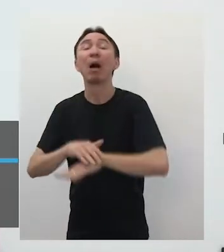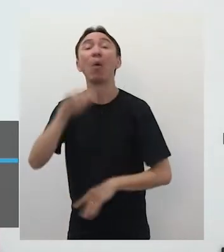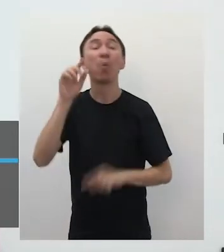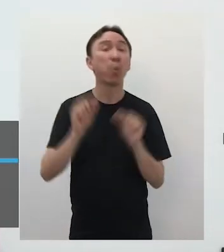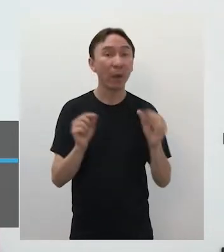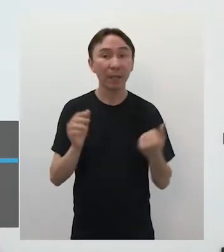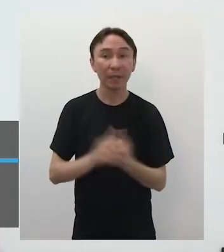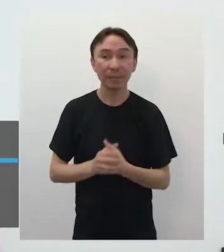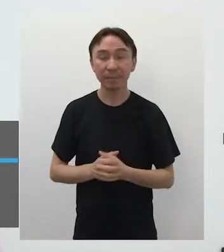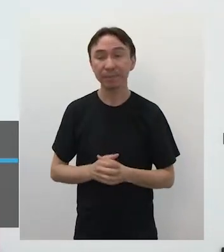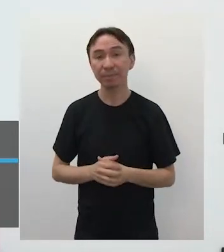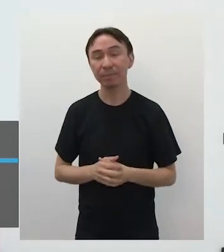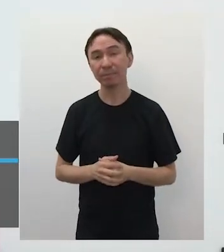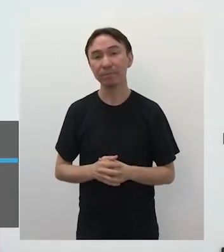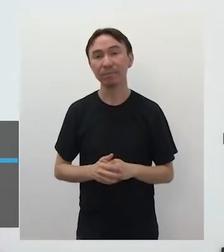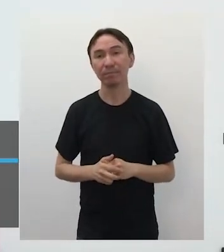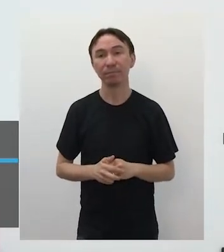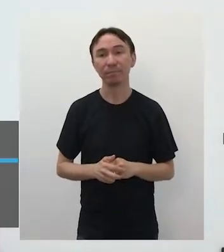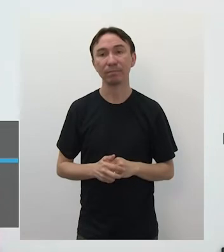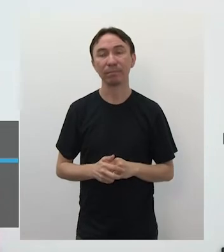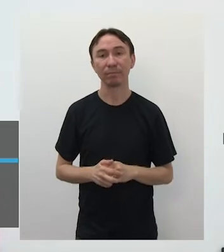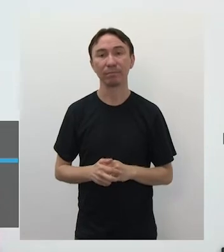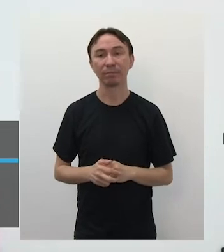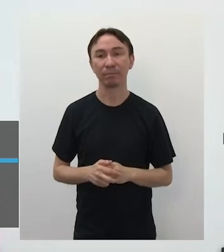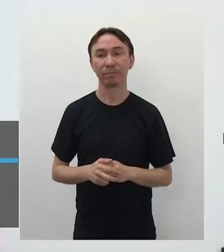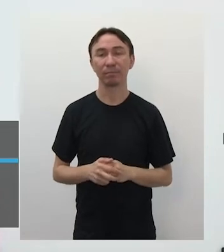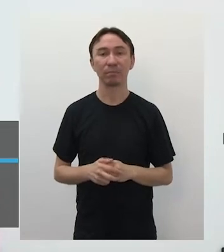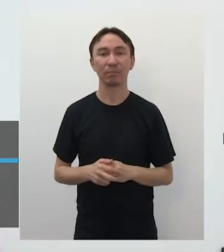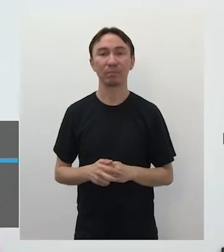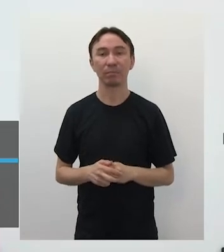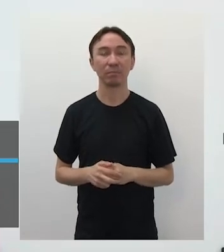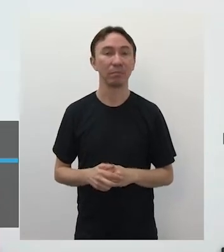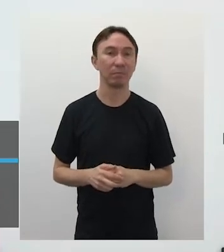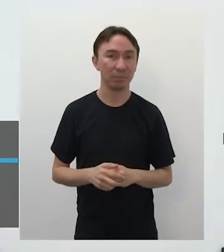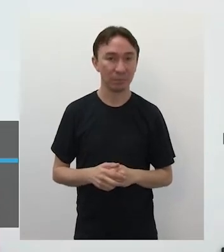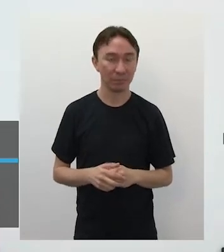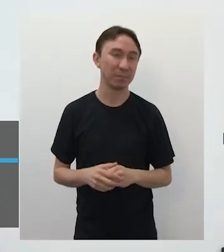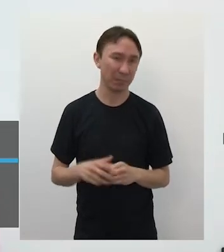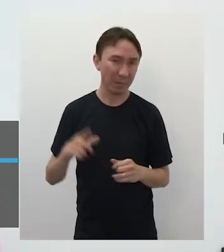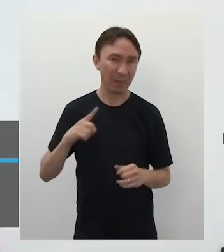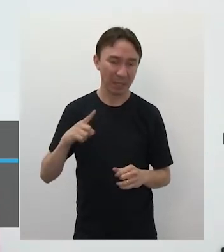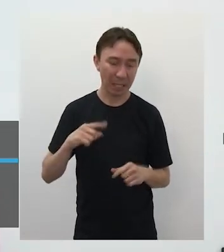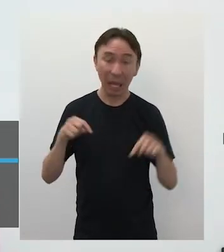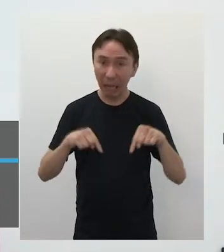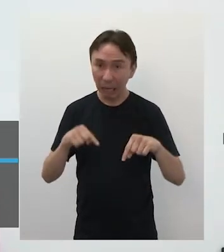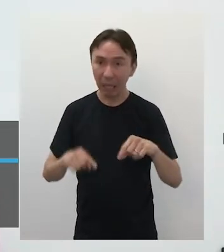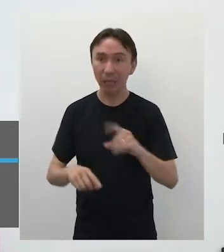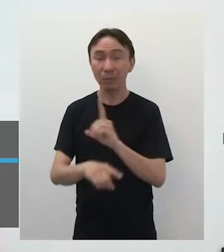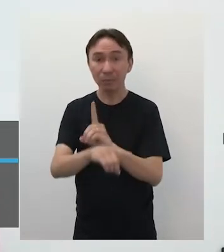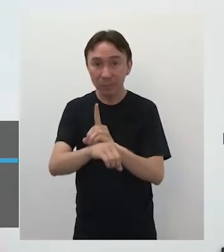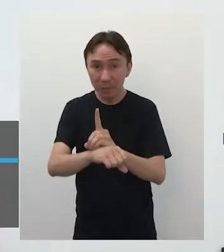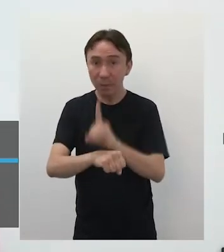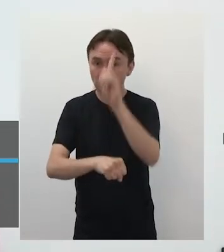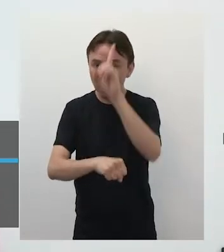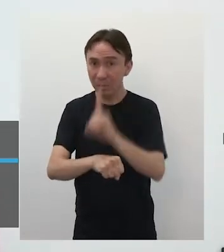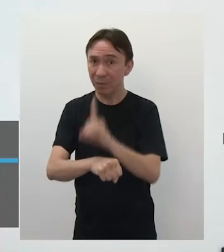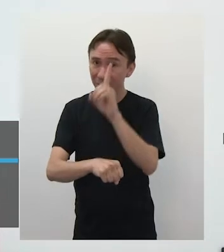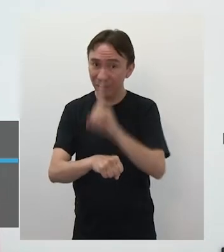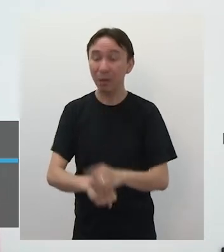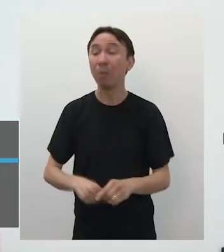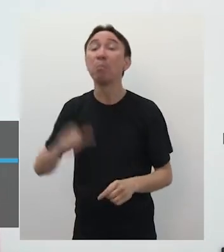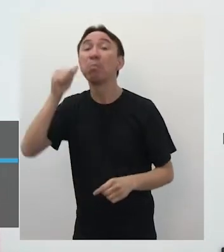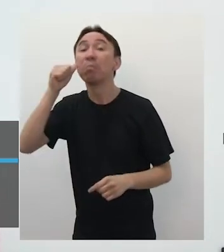para outro, mas eu estava sentada aqui, o temporal, e aí veio a demanda. Essa demanda ela